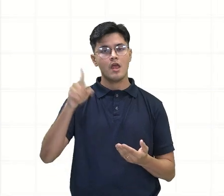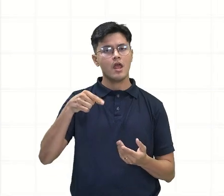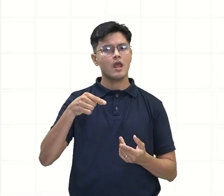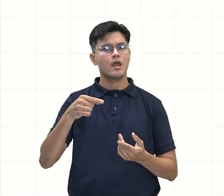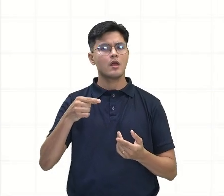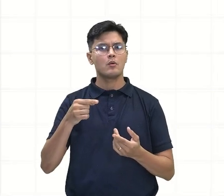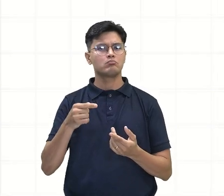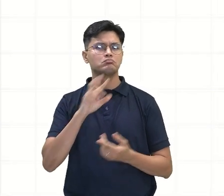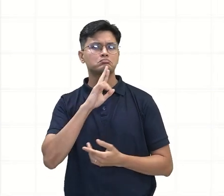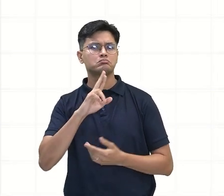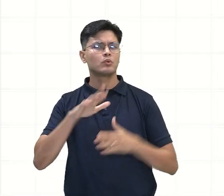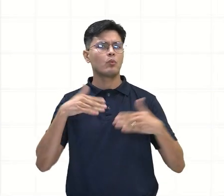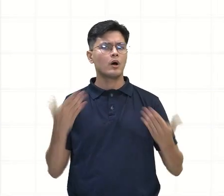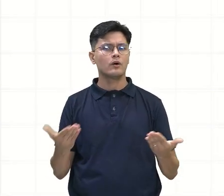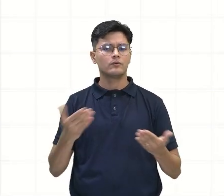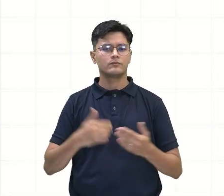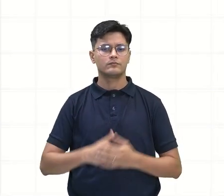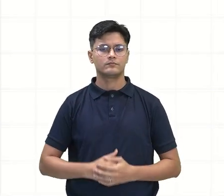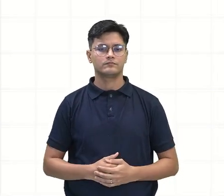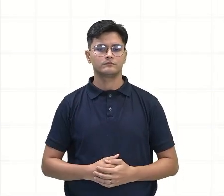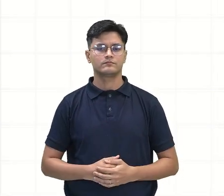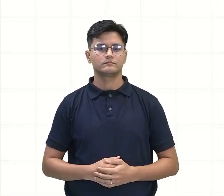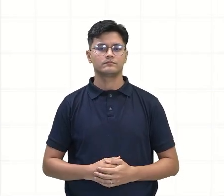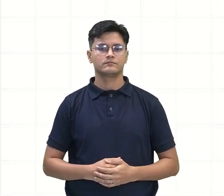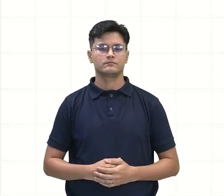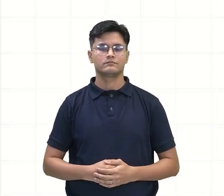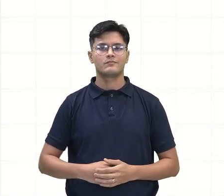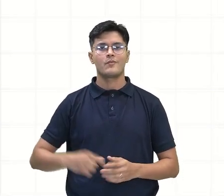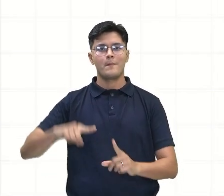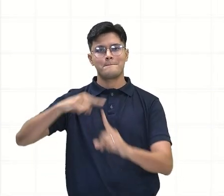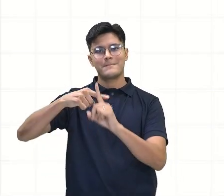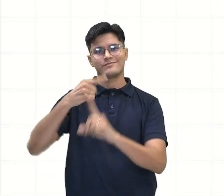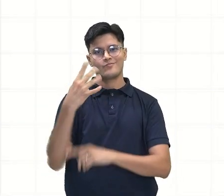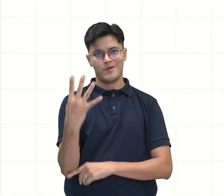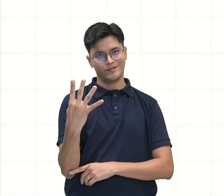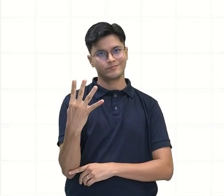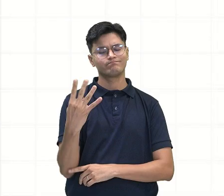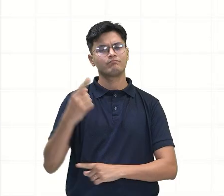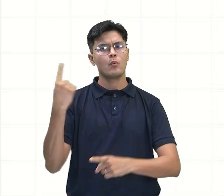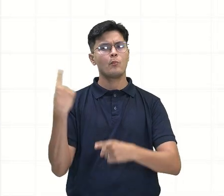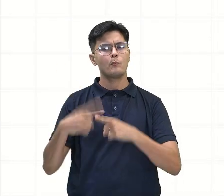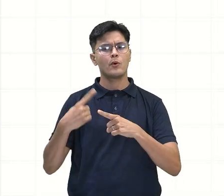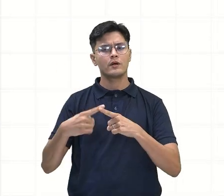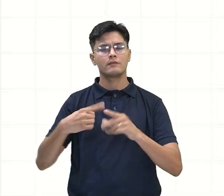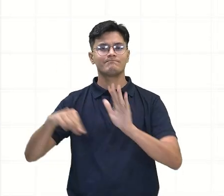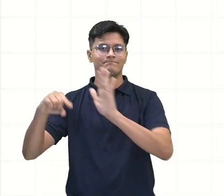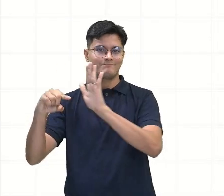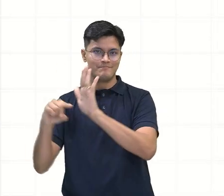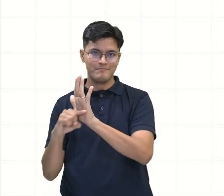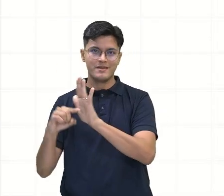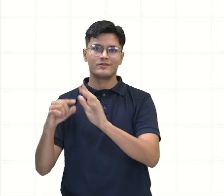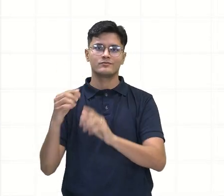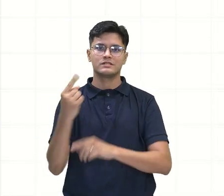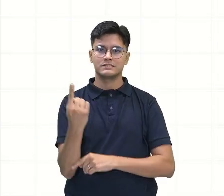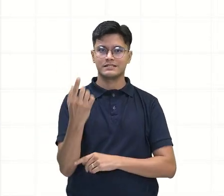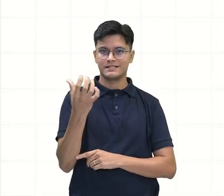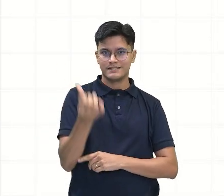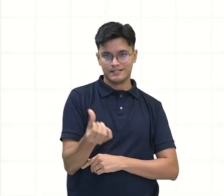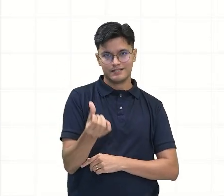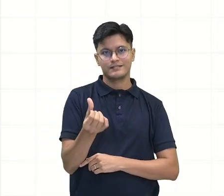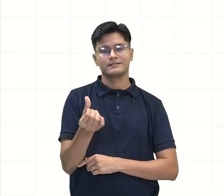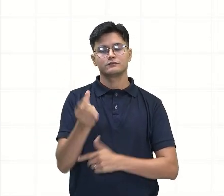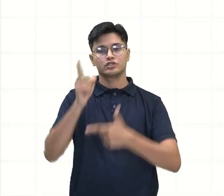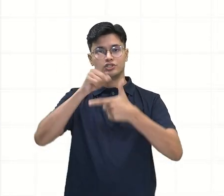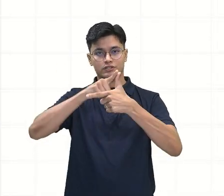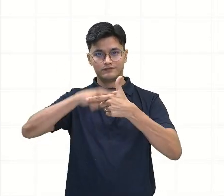quem? O 4 positivo. Por quê? Ó, menos 16